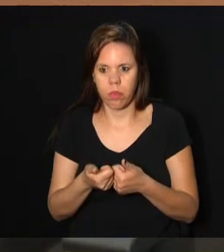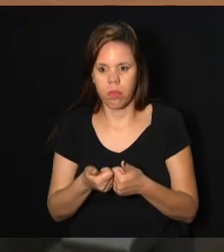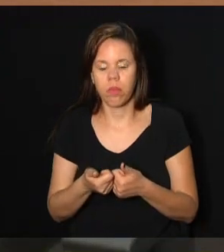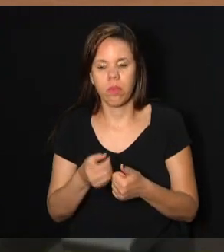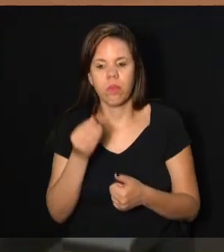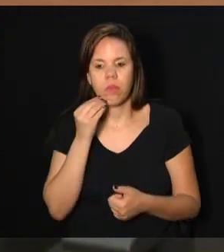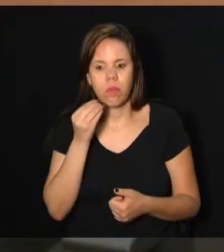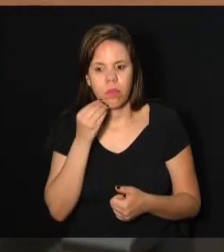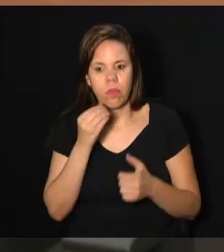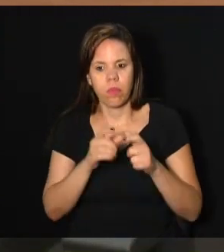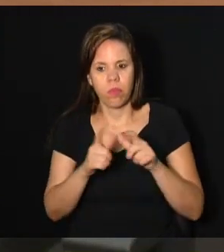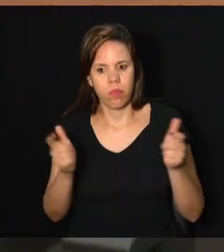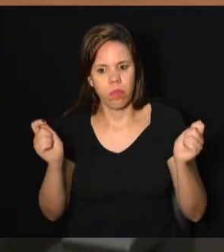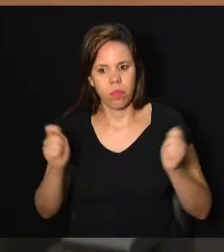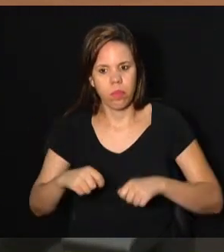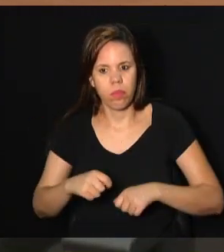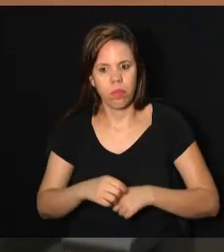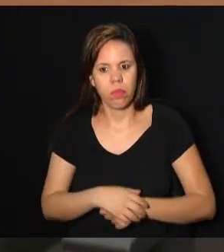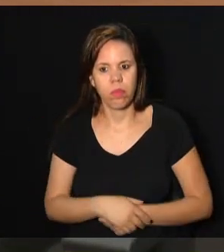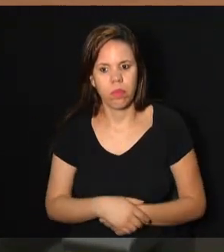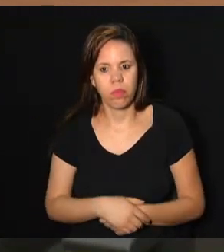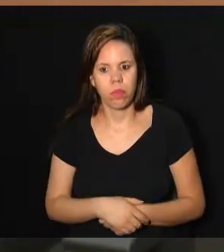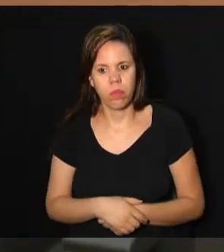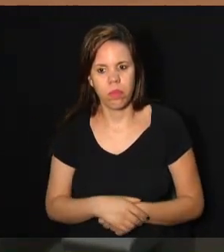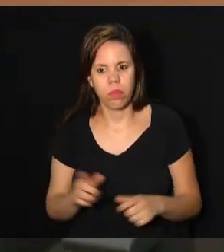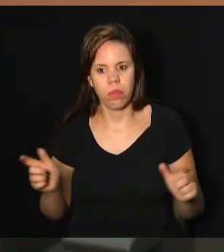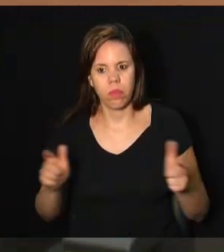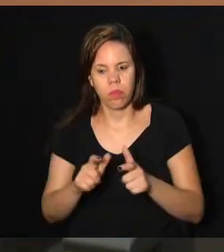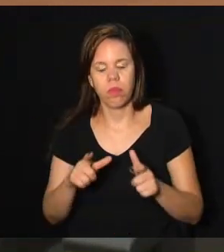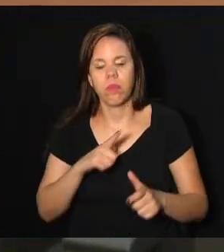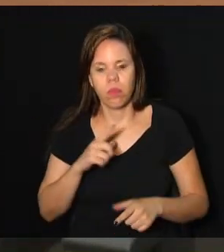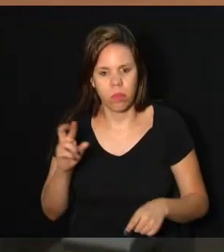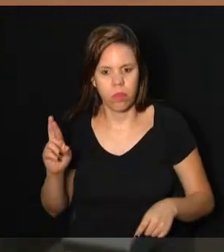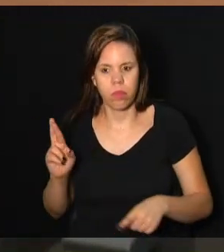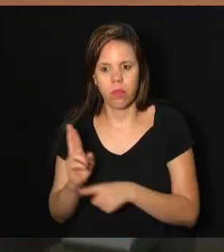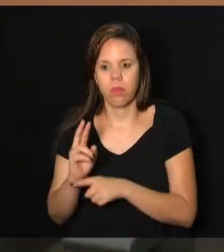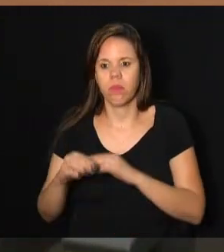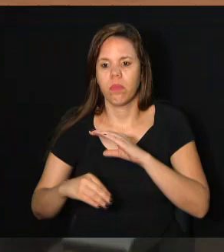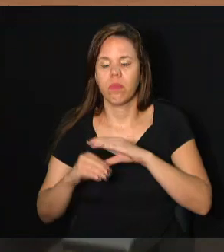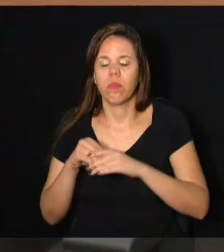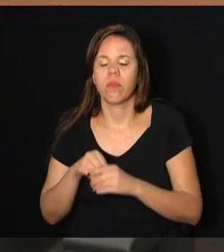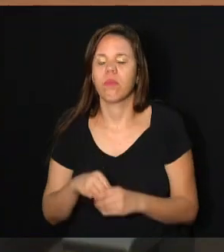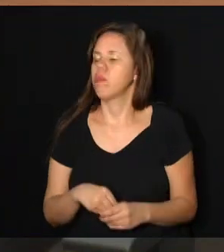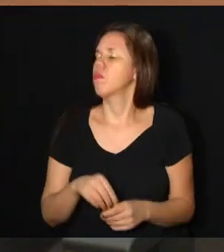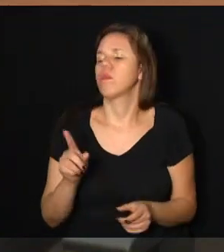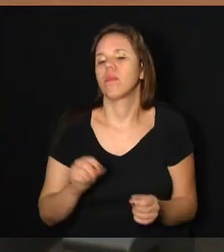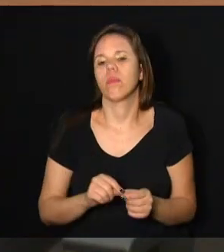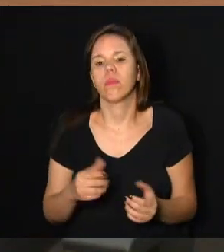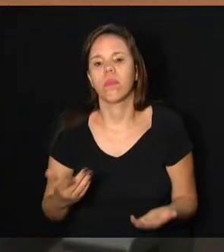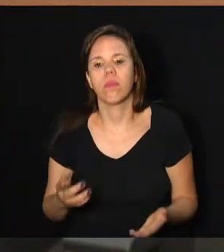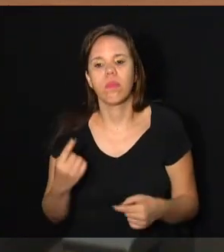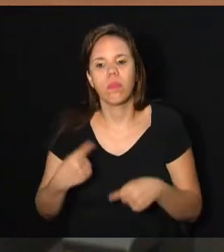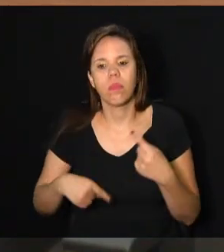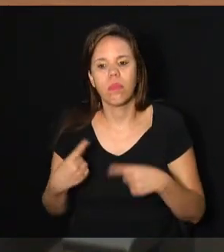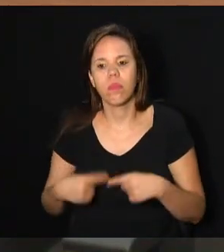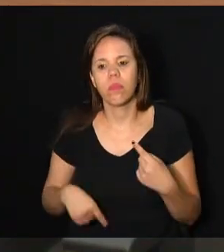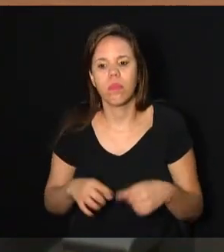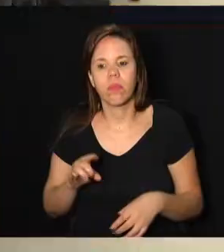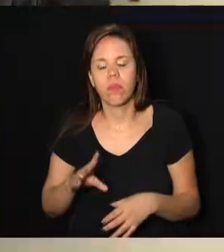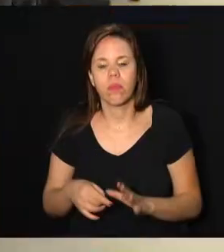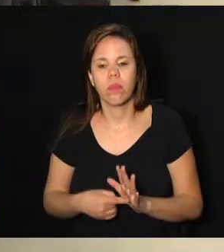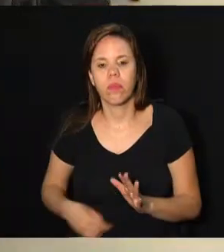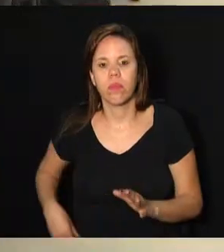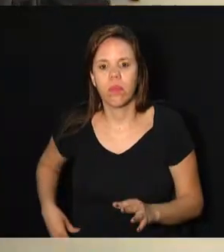chance e aumentando a possibilidade da minoria ter representante aqui dentro. É isso que nós estamos fazendo. Acho que a gente vai discutir, vereador, eu só coloquei